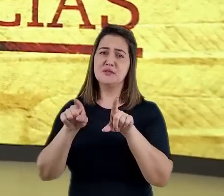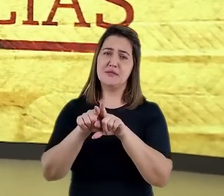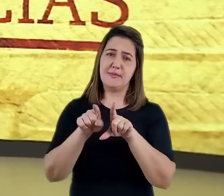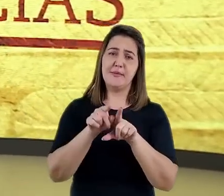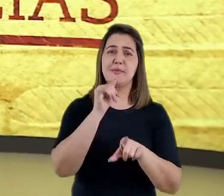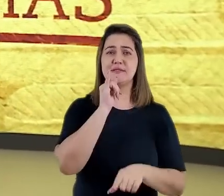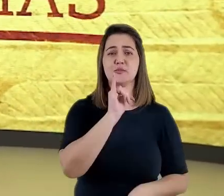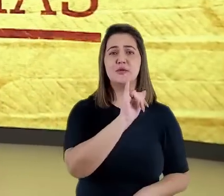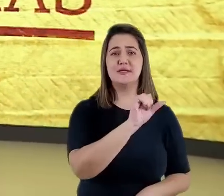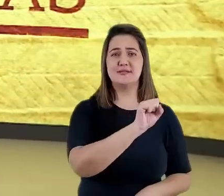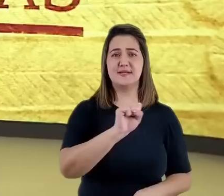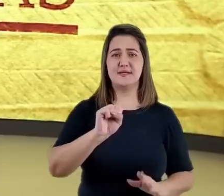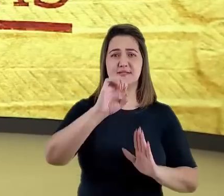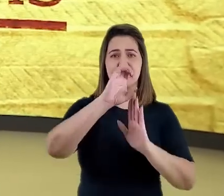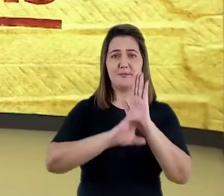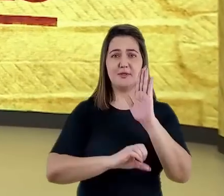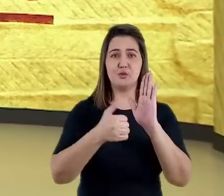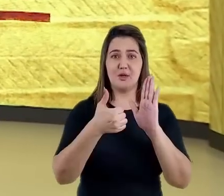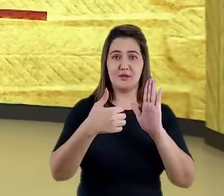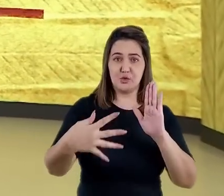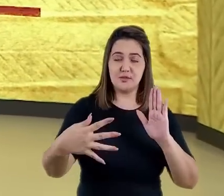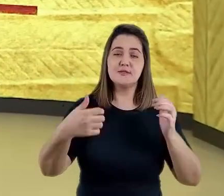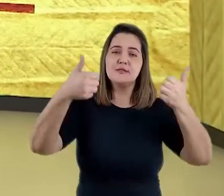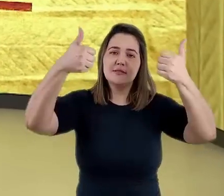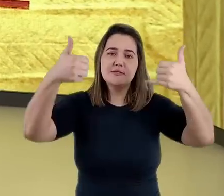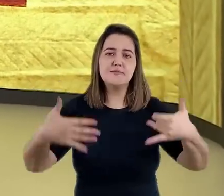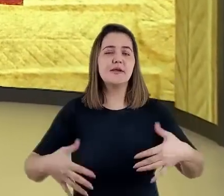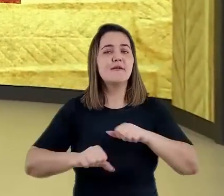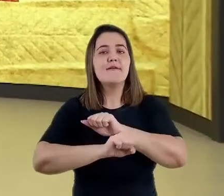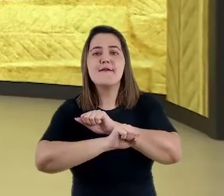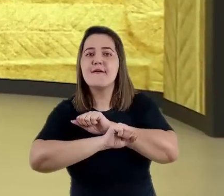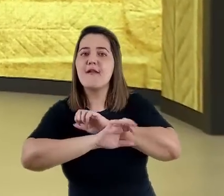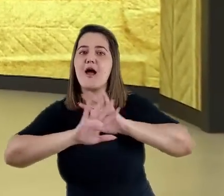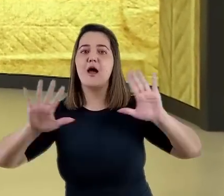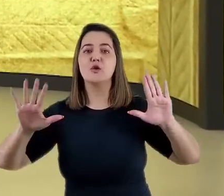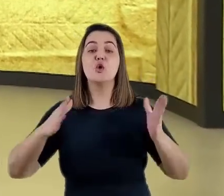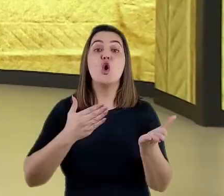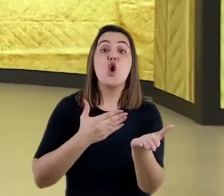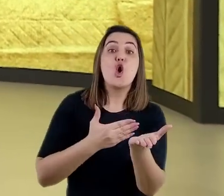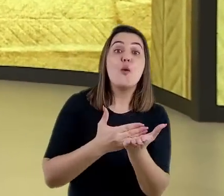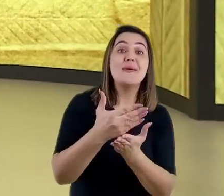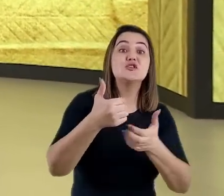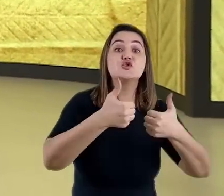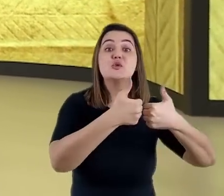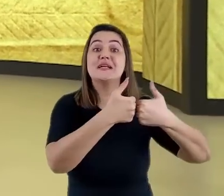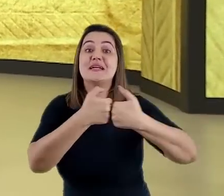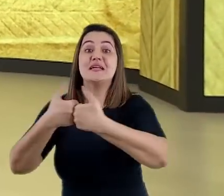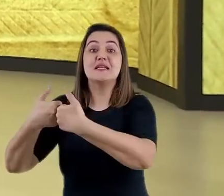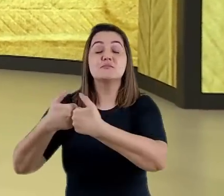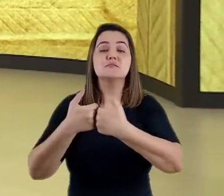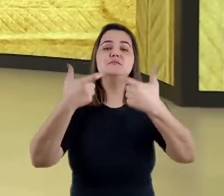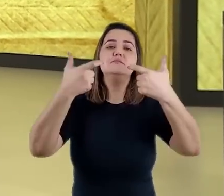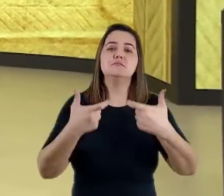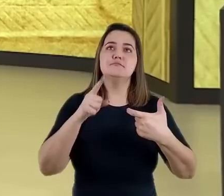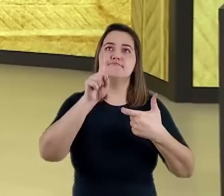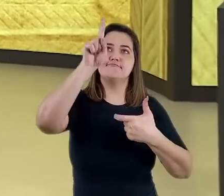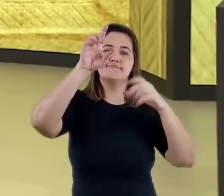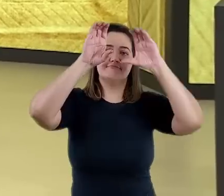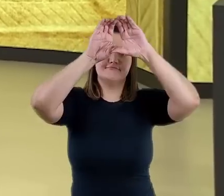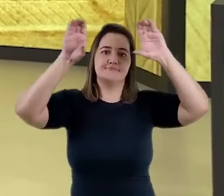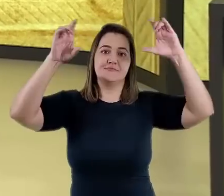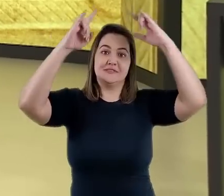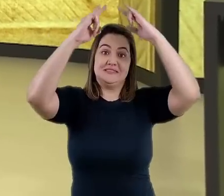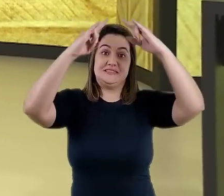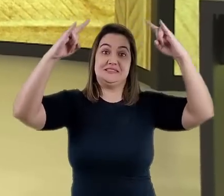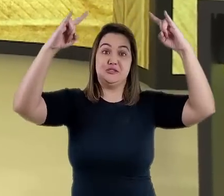e outros como Isaías 14, vinculam explícita e enfaticamente o início do conflito cósmico no